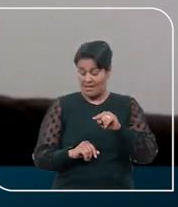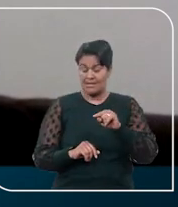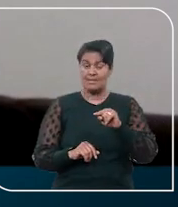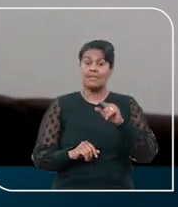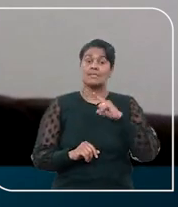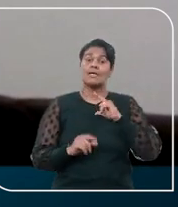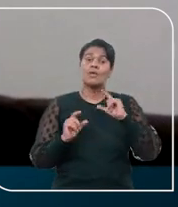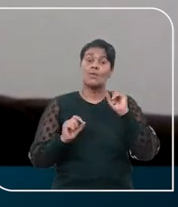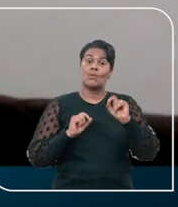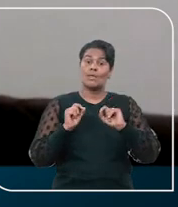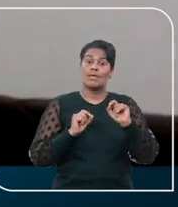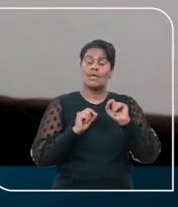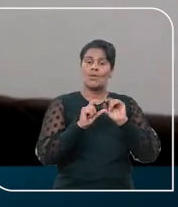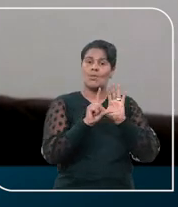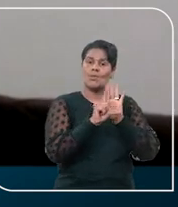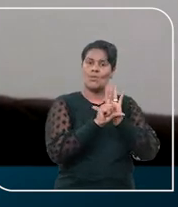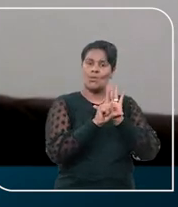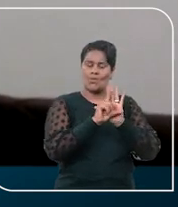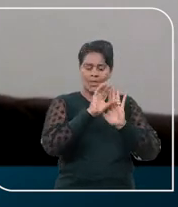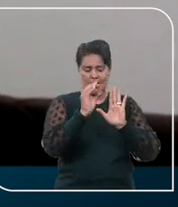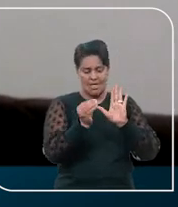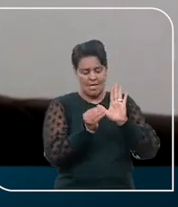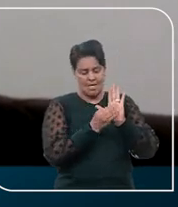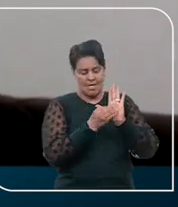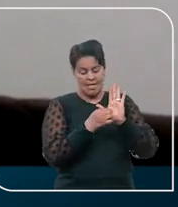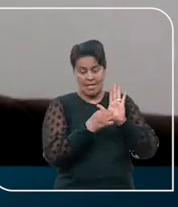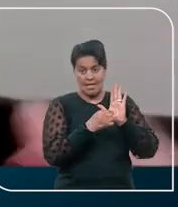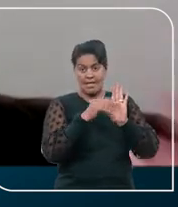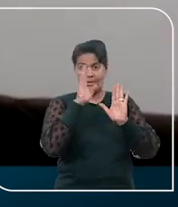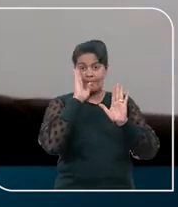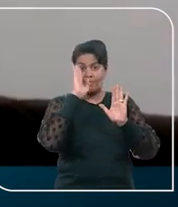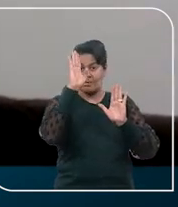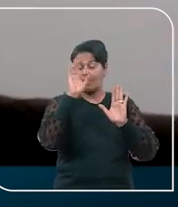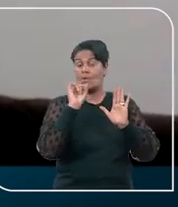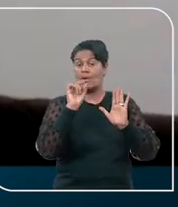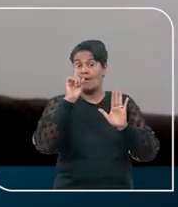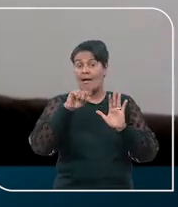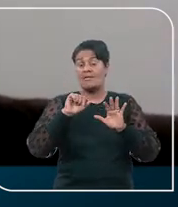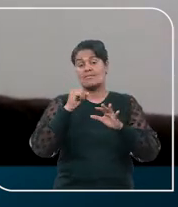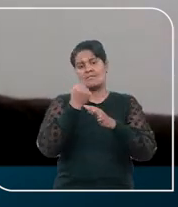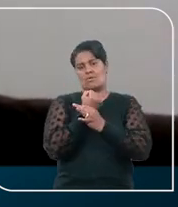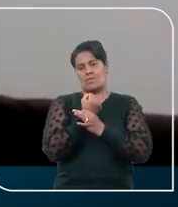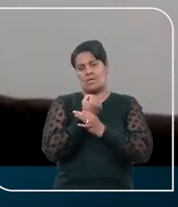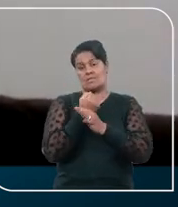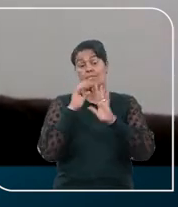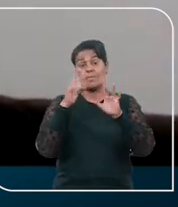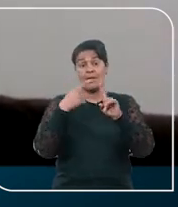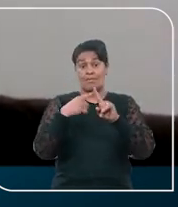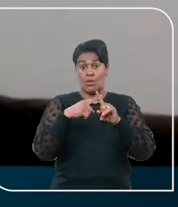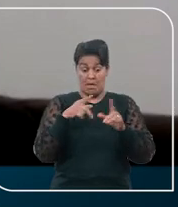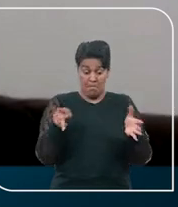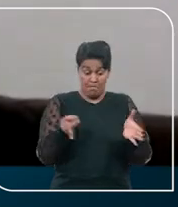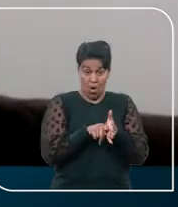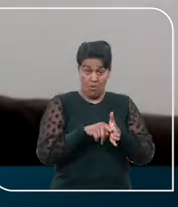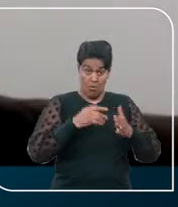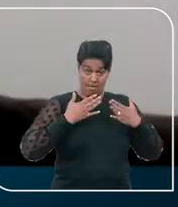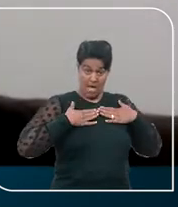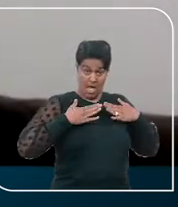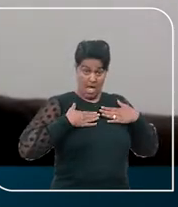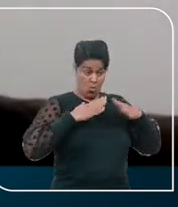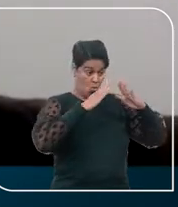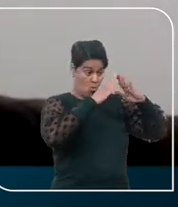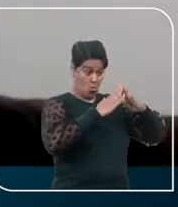ele quis priorizar a segurança quando, apesar de você ter o direito de propriedade, mas que pode estar, inclusive,